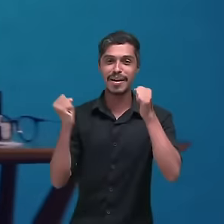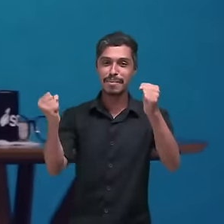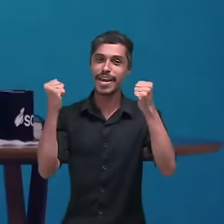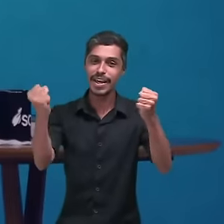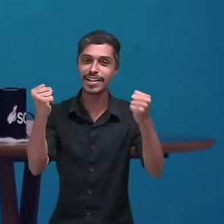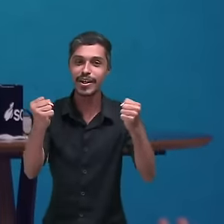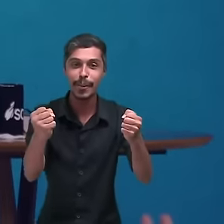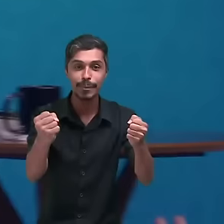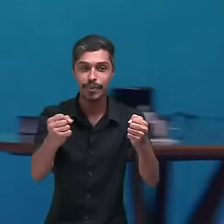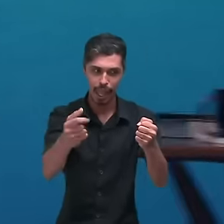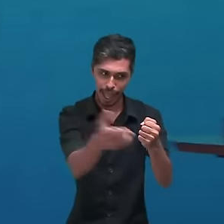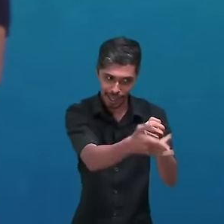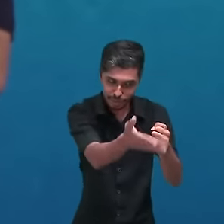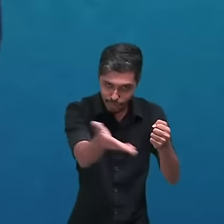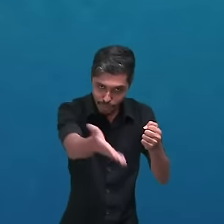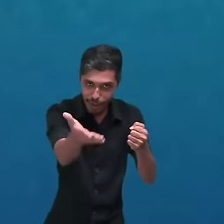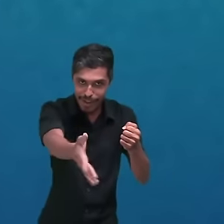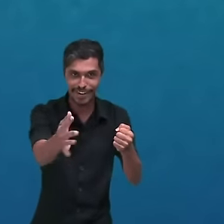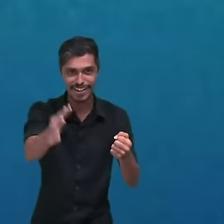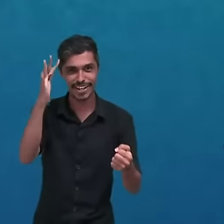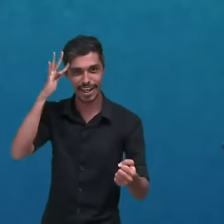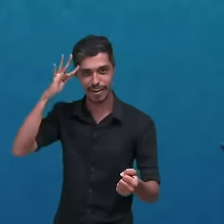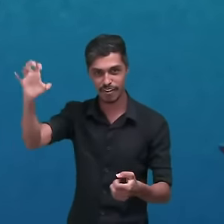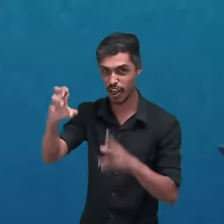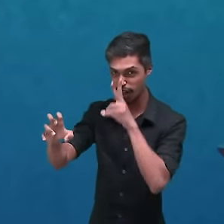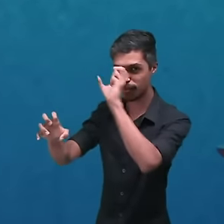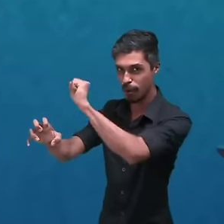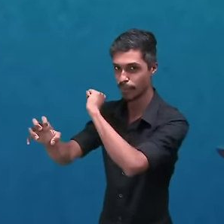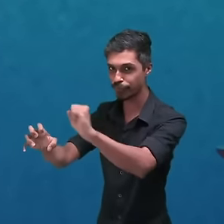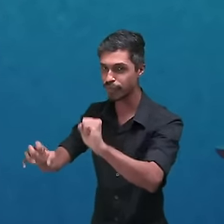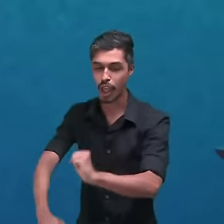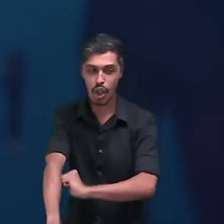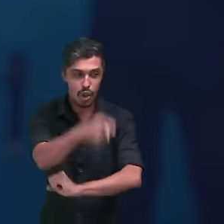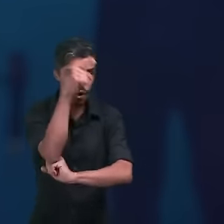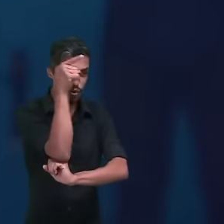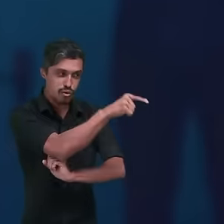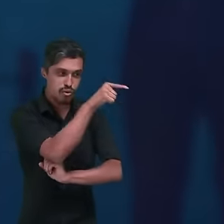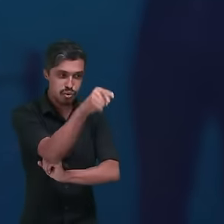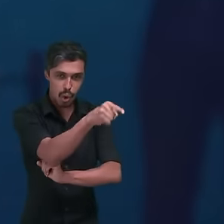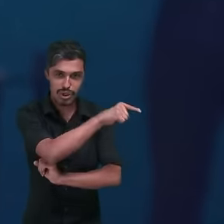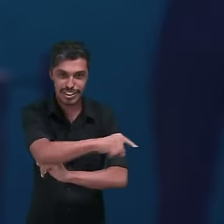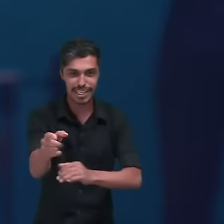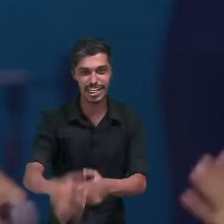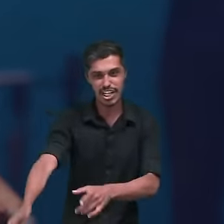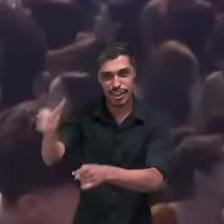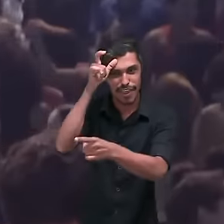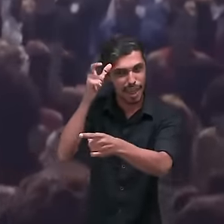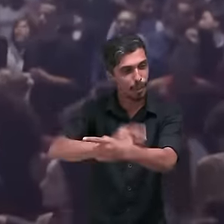Agora tem que ser com fé, com força, autoridade. Você vai vencer esse demônio hoje.